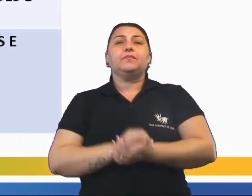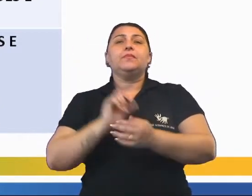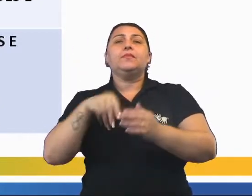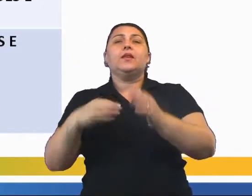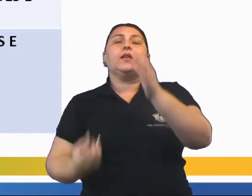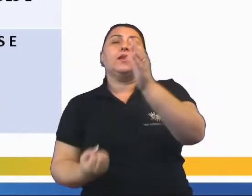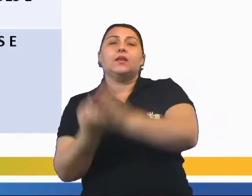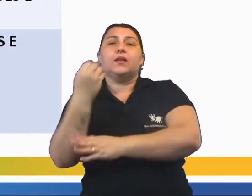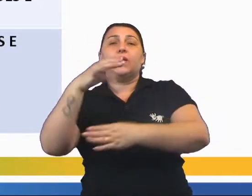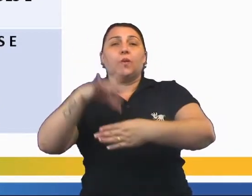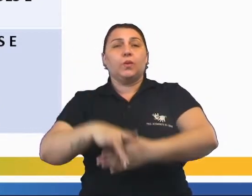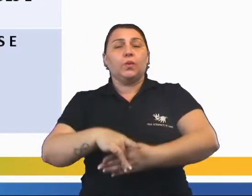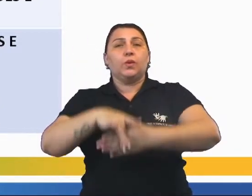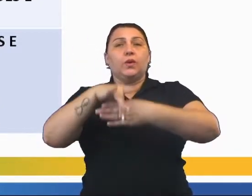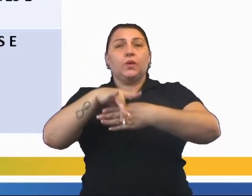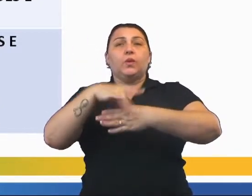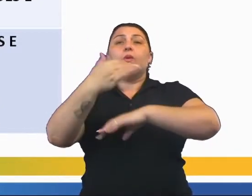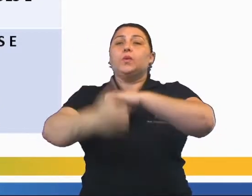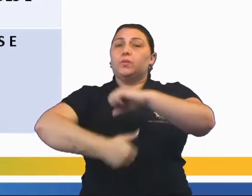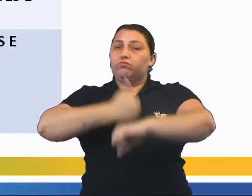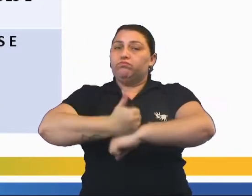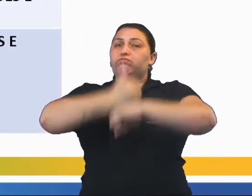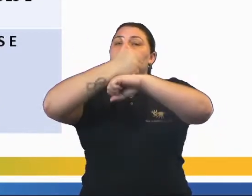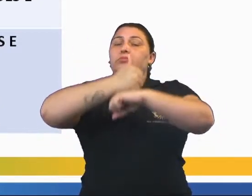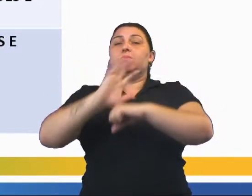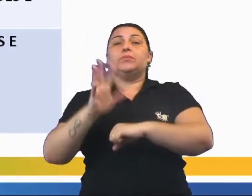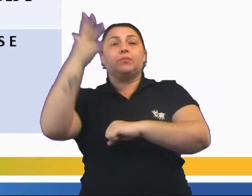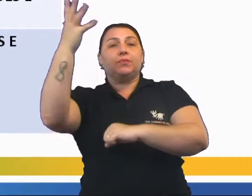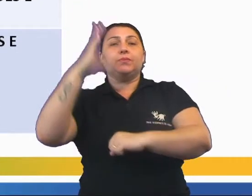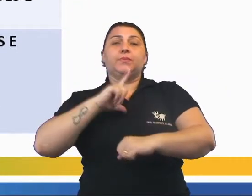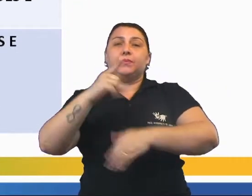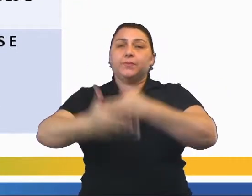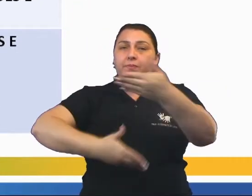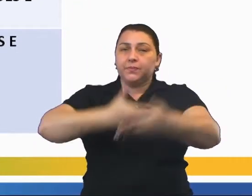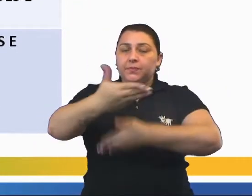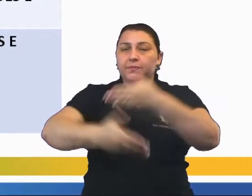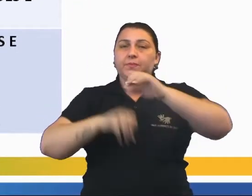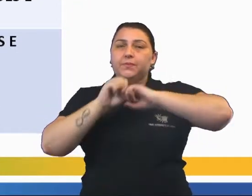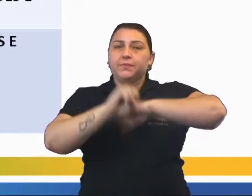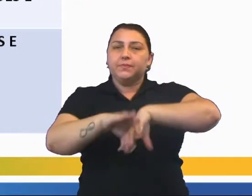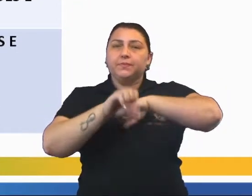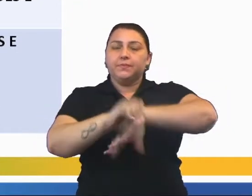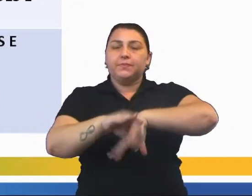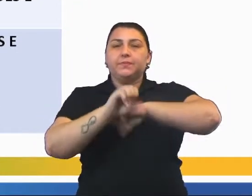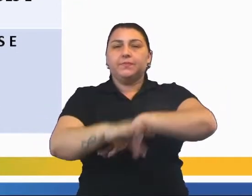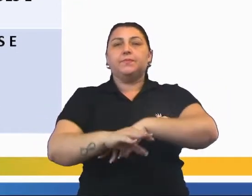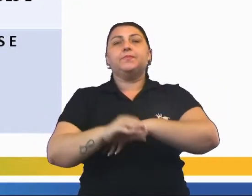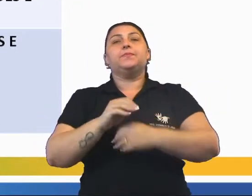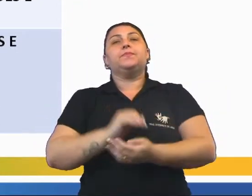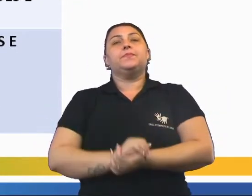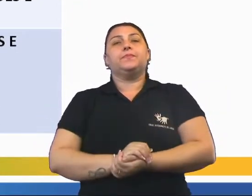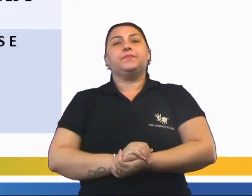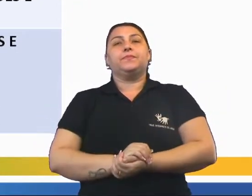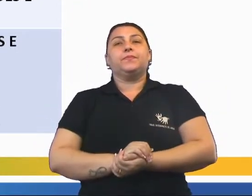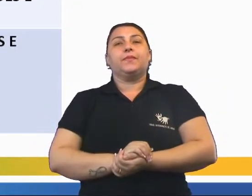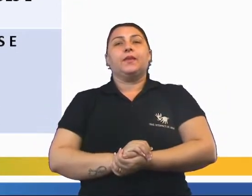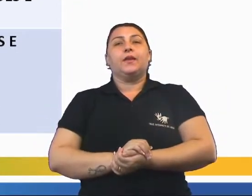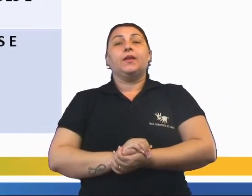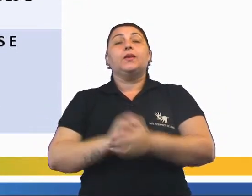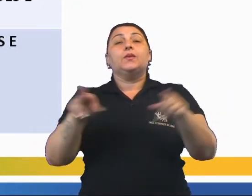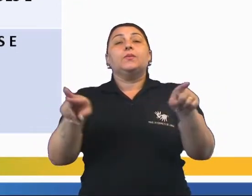fundadores, com os líderes, eles são acontecimentos que têm relação com o ensinamento, com a doutrina.